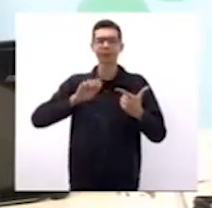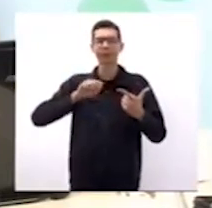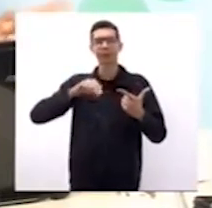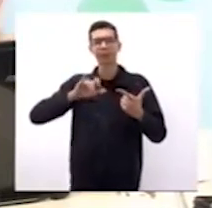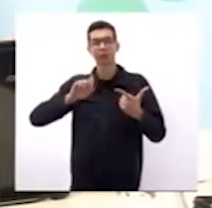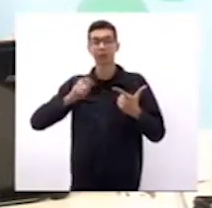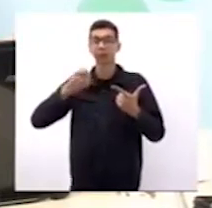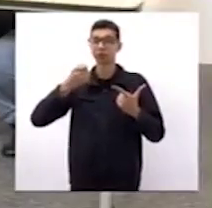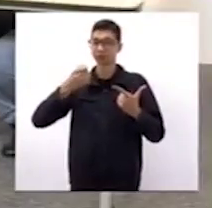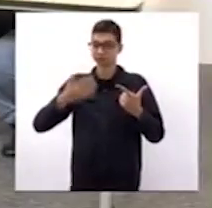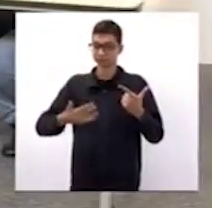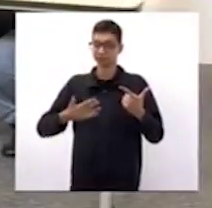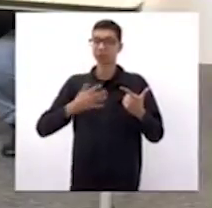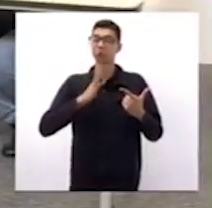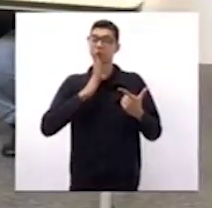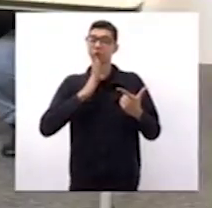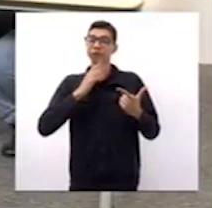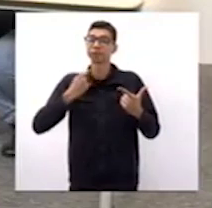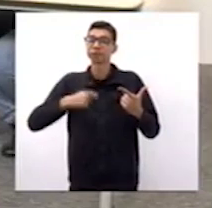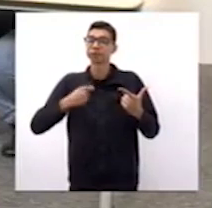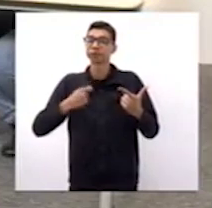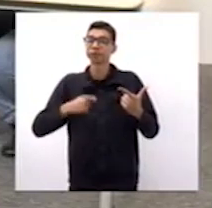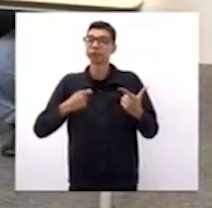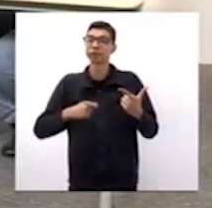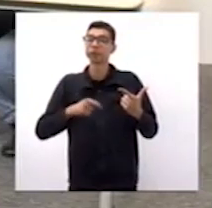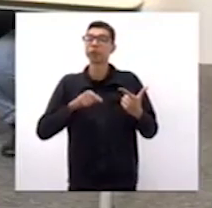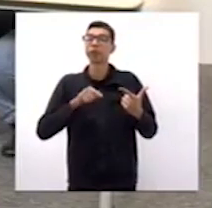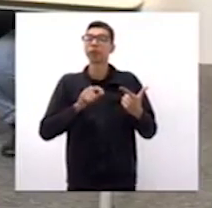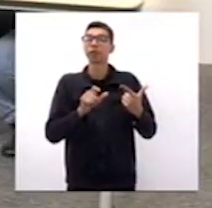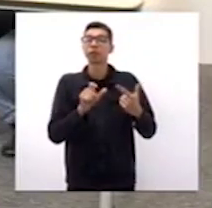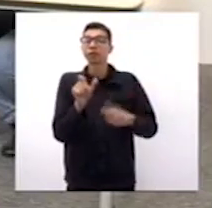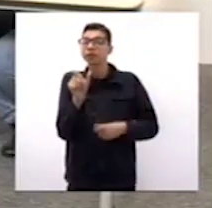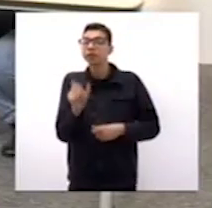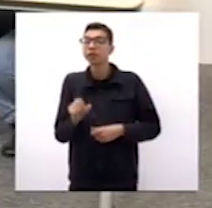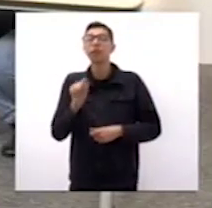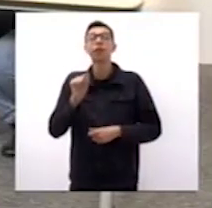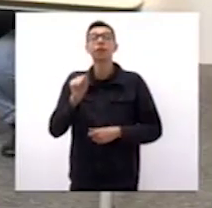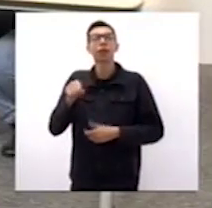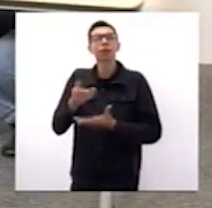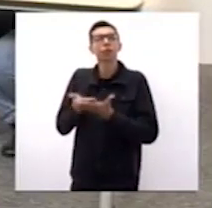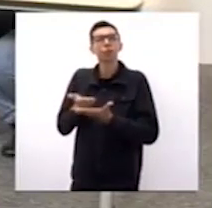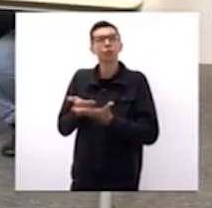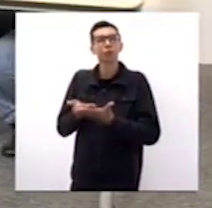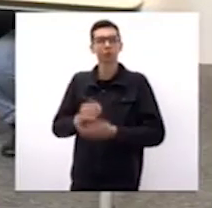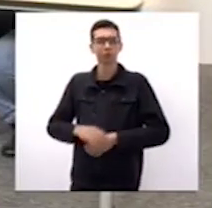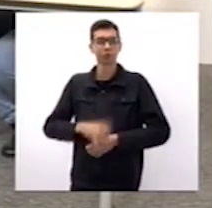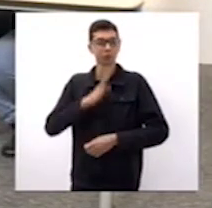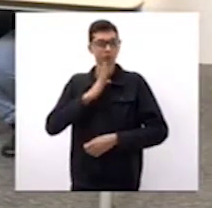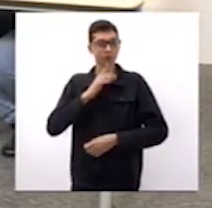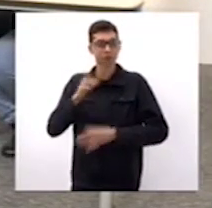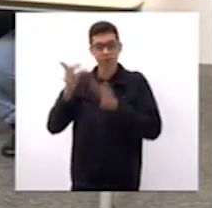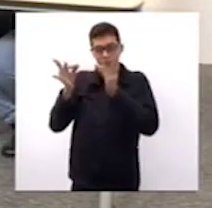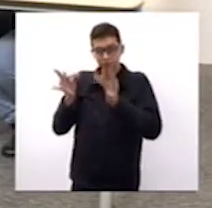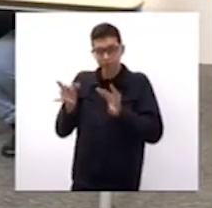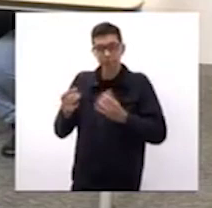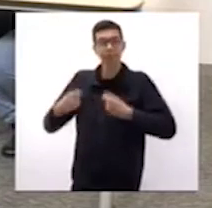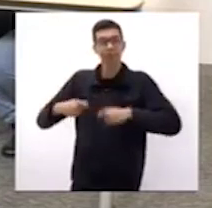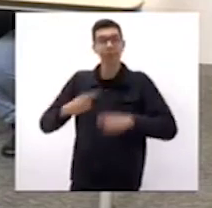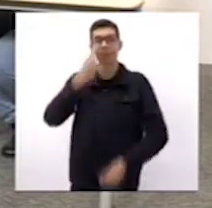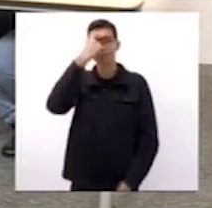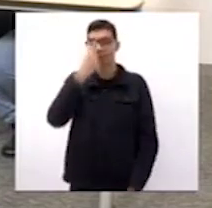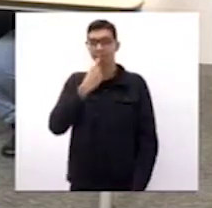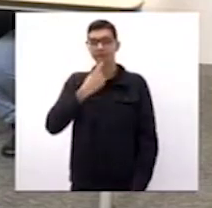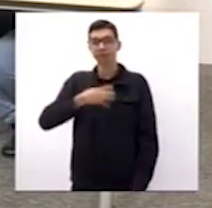prévio do estudante, isso é importante, né? Ter noção de que estudante que a gente está trabalhando, perfil,